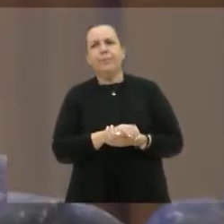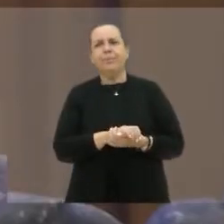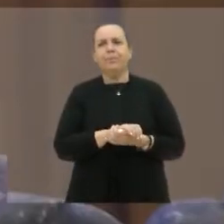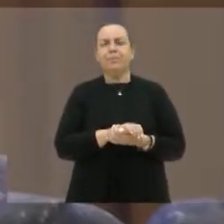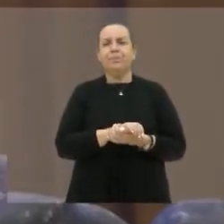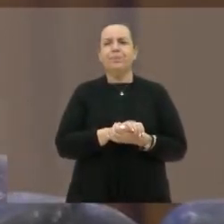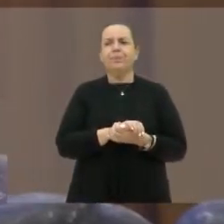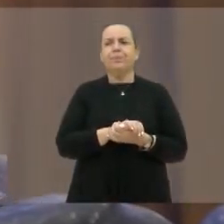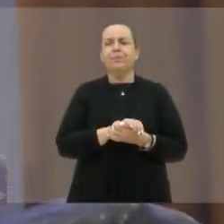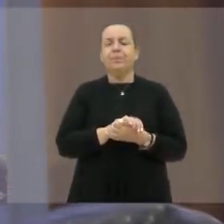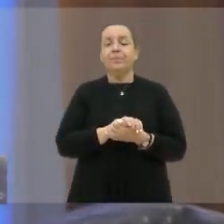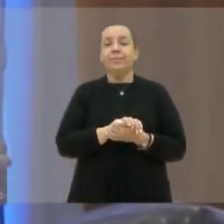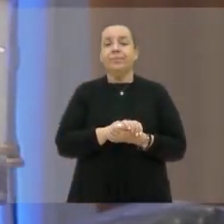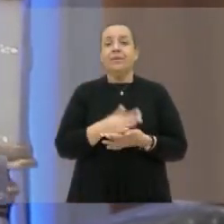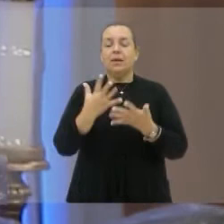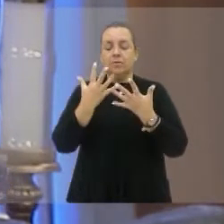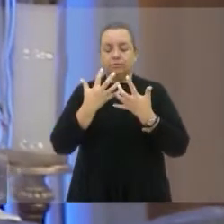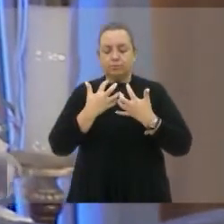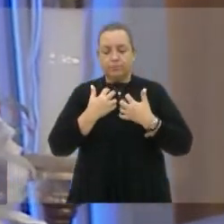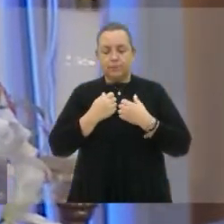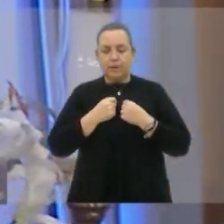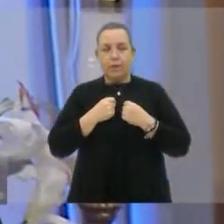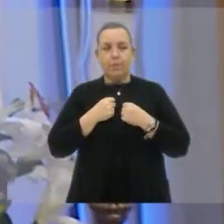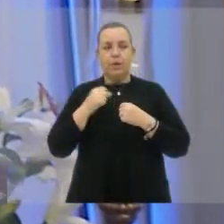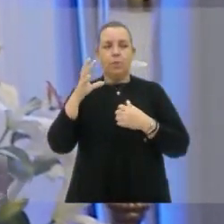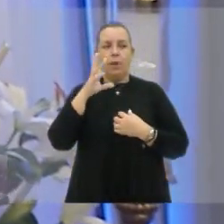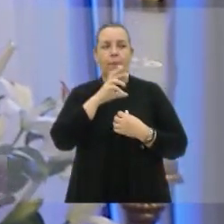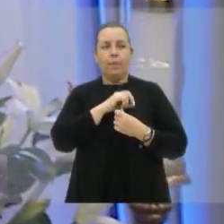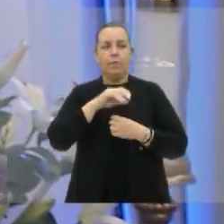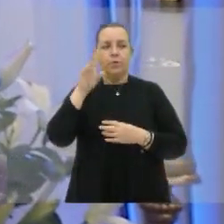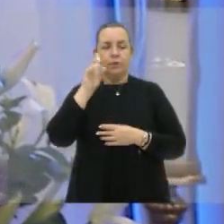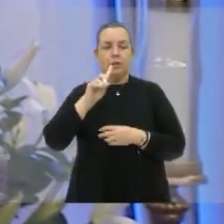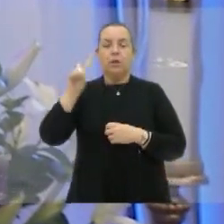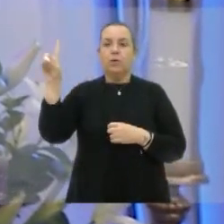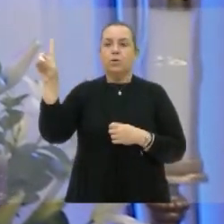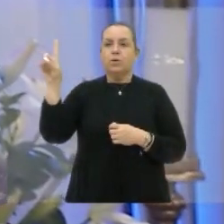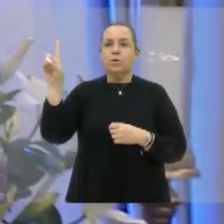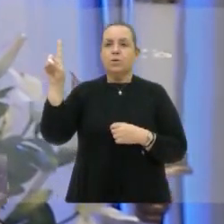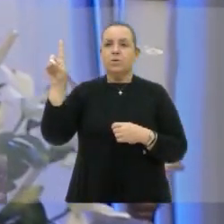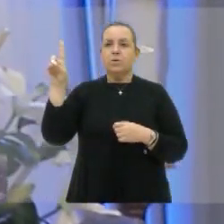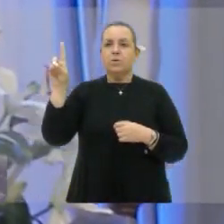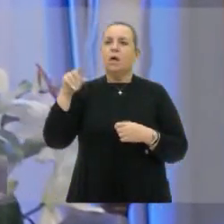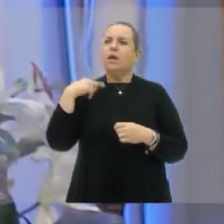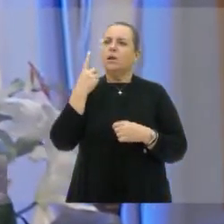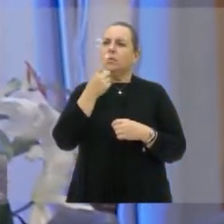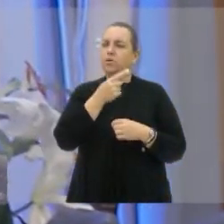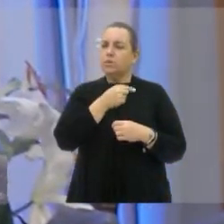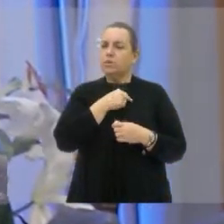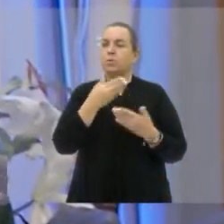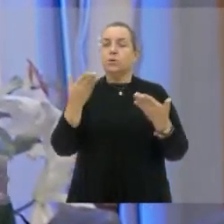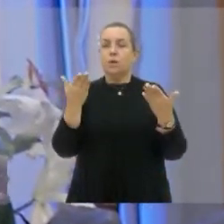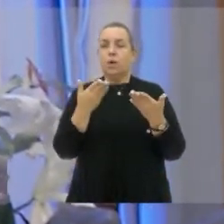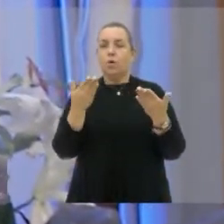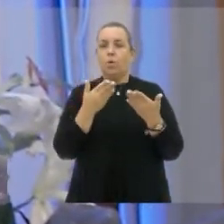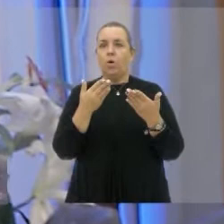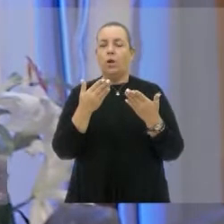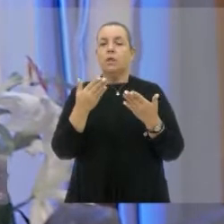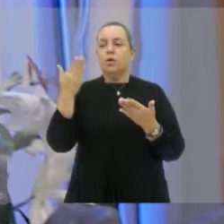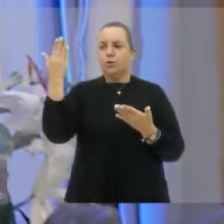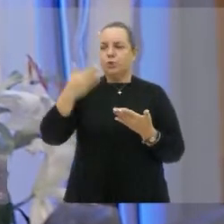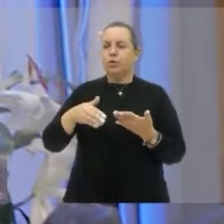deixar-se consumir pelo amor de Deus, esse amor infinito, e nós vamos daqui a pouquinho diante de